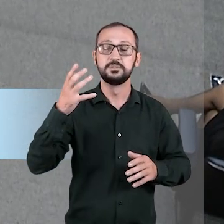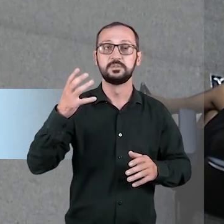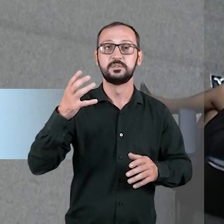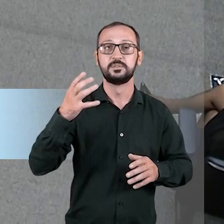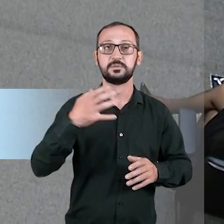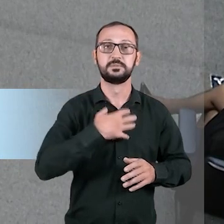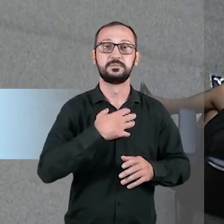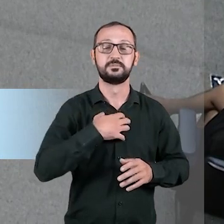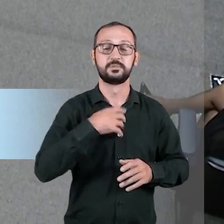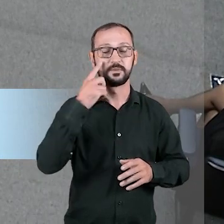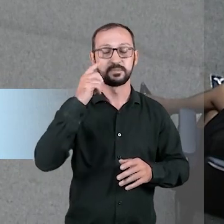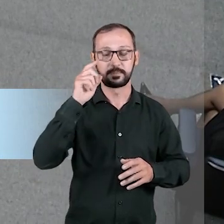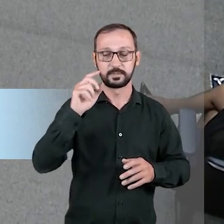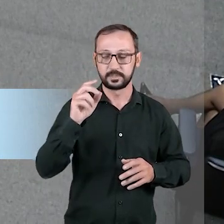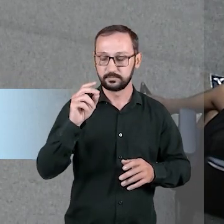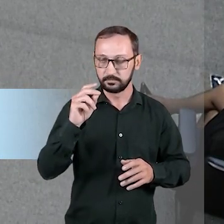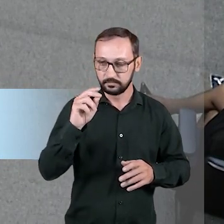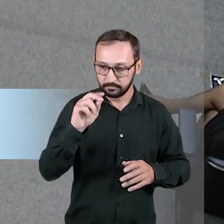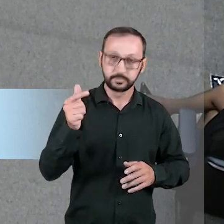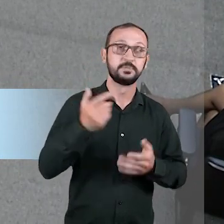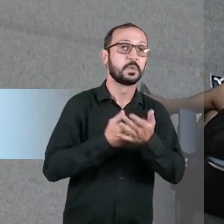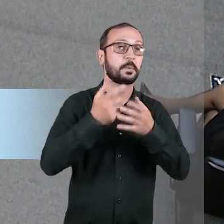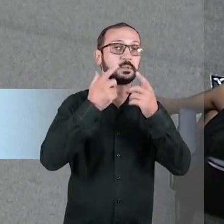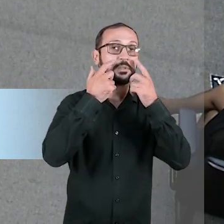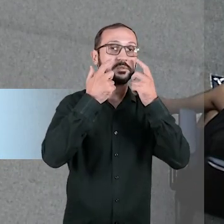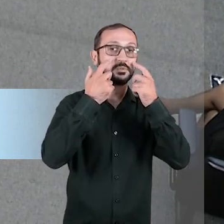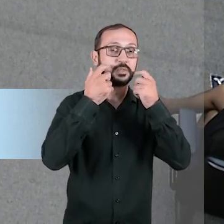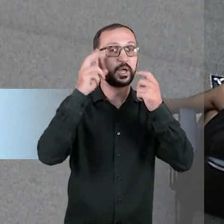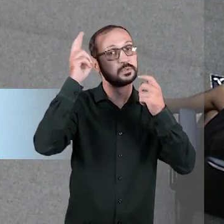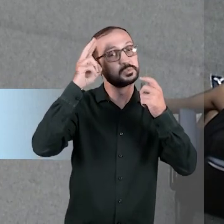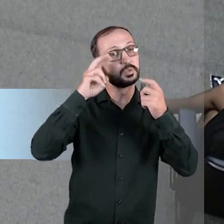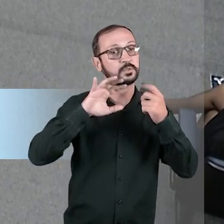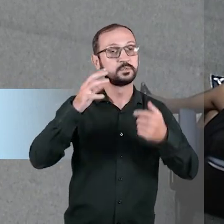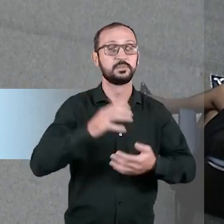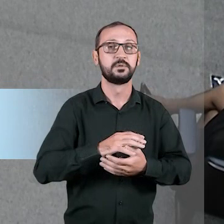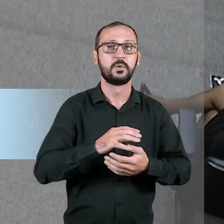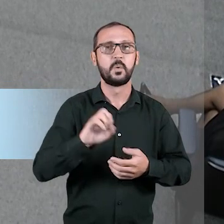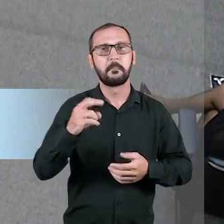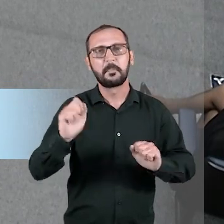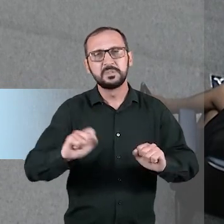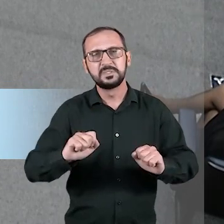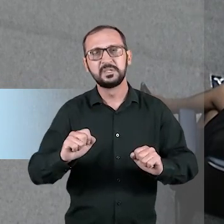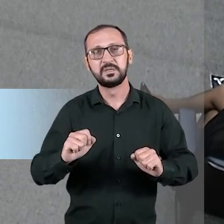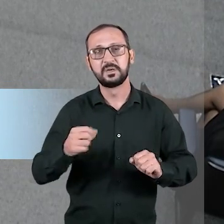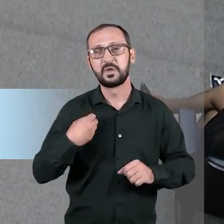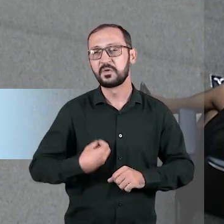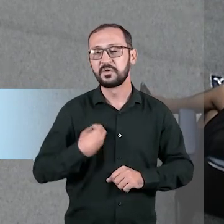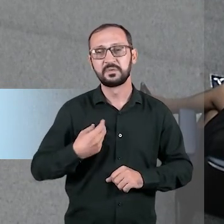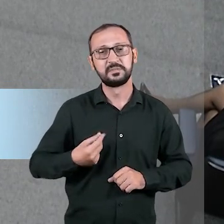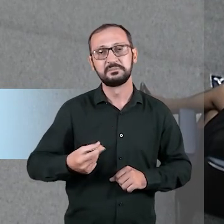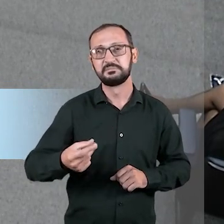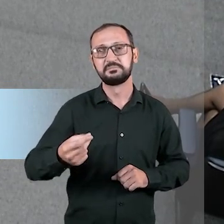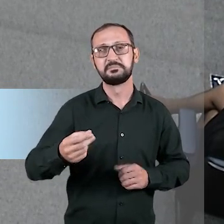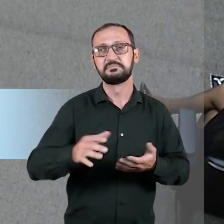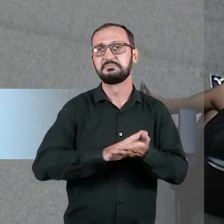alguma coisa e que dê um clique em você e você comece a chorar e venha toda a sua história. Ou pode ser que você passe a